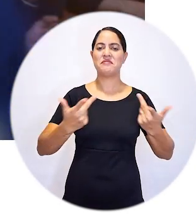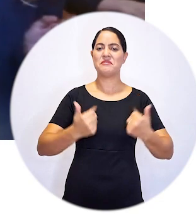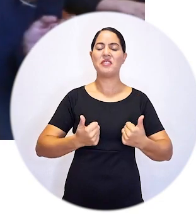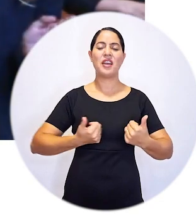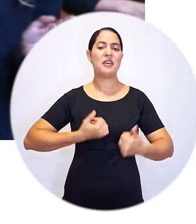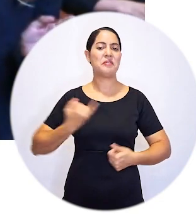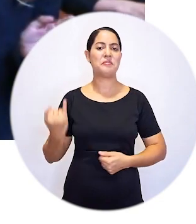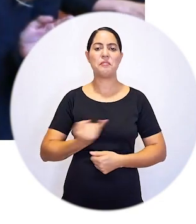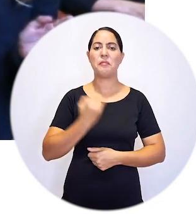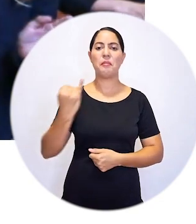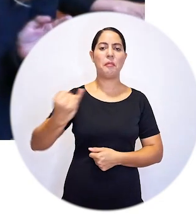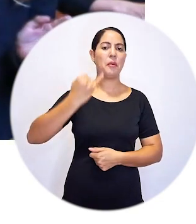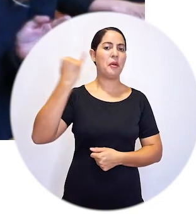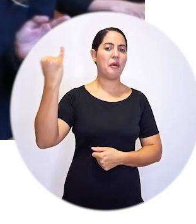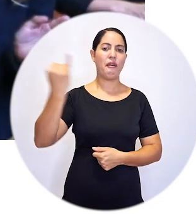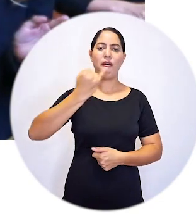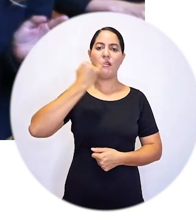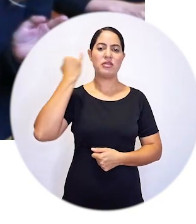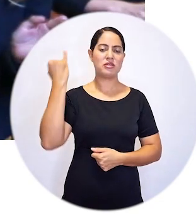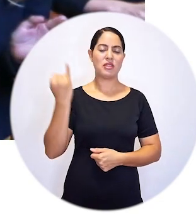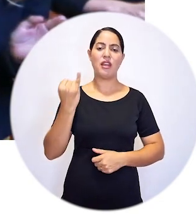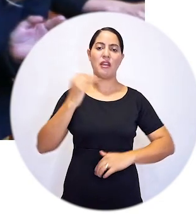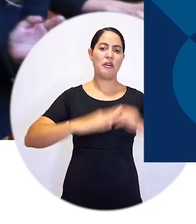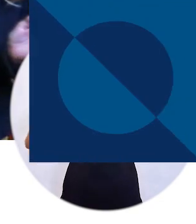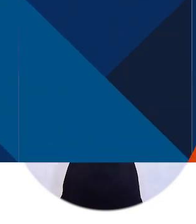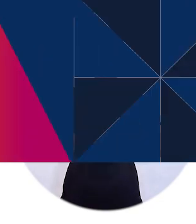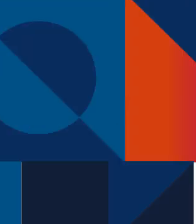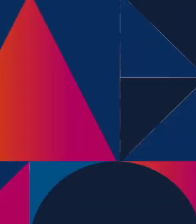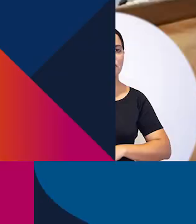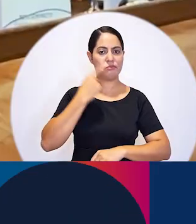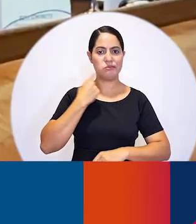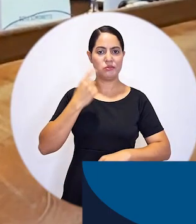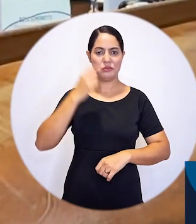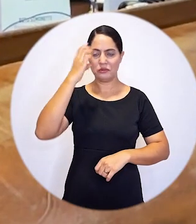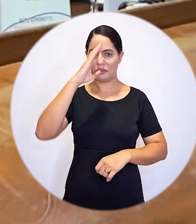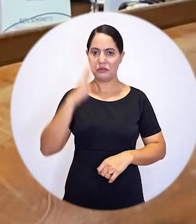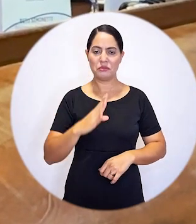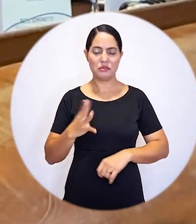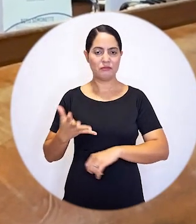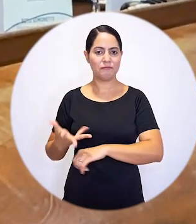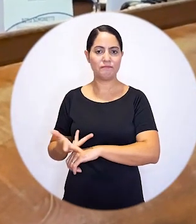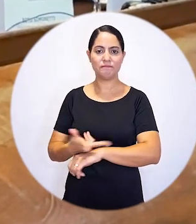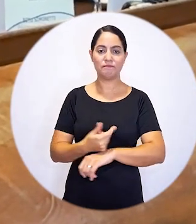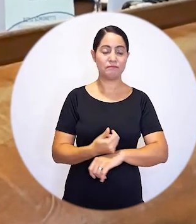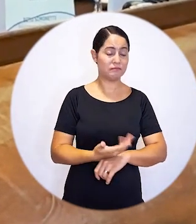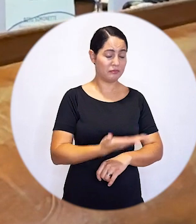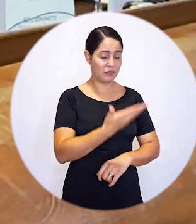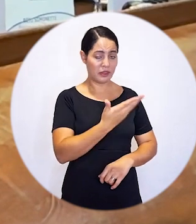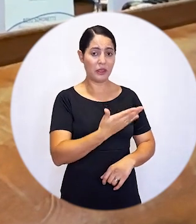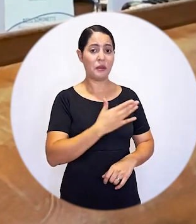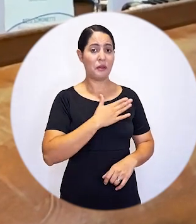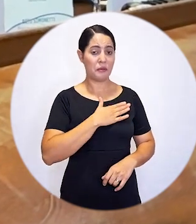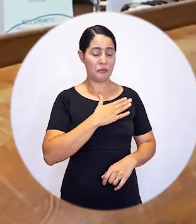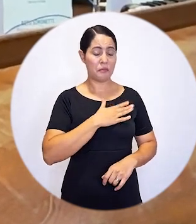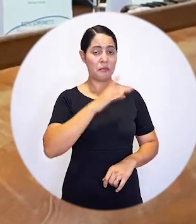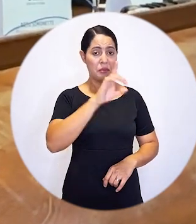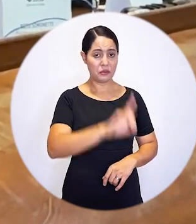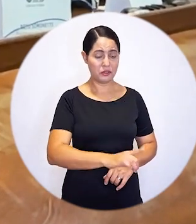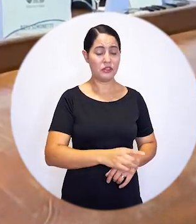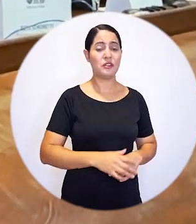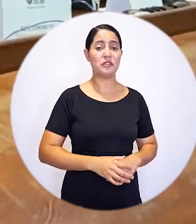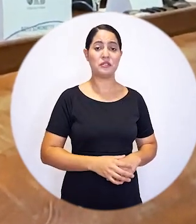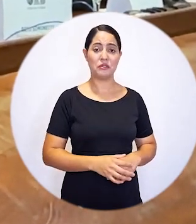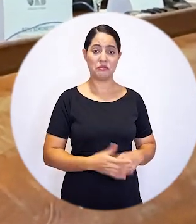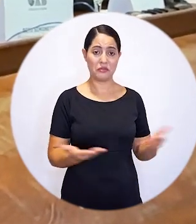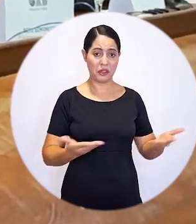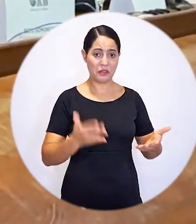a capacidade de melhorar o aperfeiçoamento desses profissionais da advocacia brasileira. Portanto, meu caro diretor